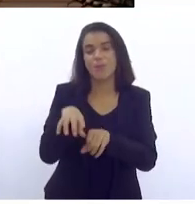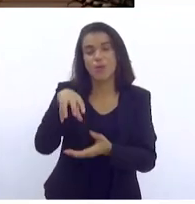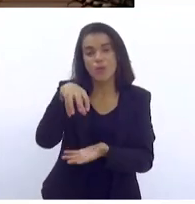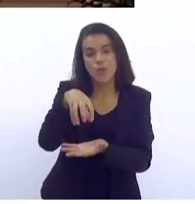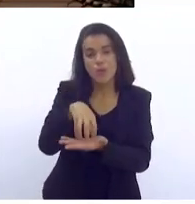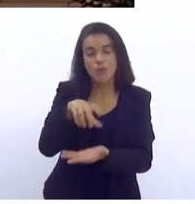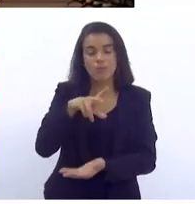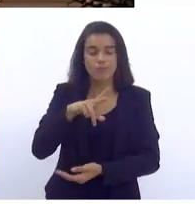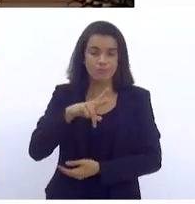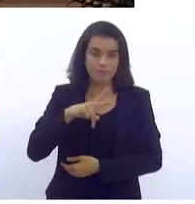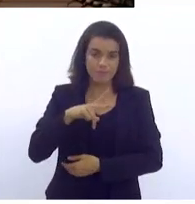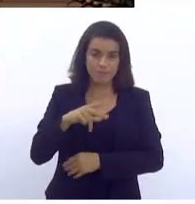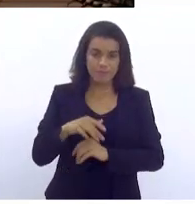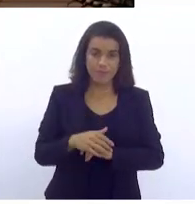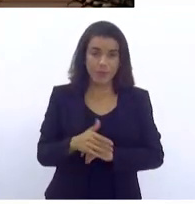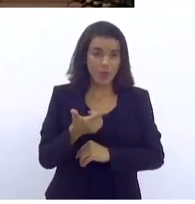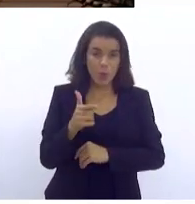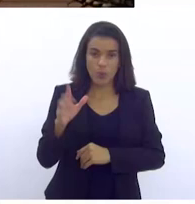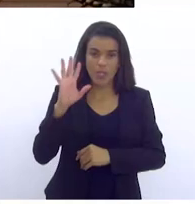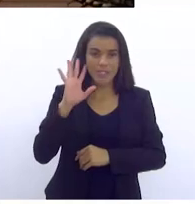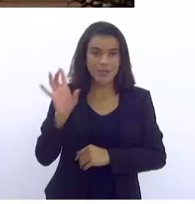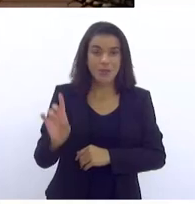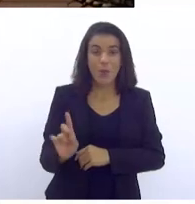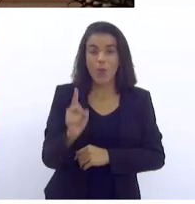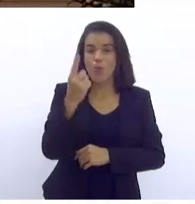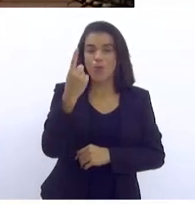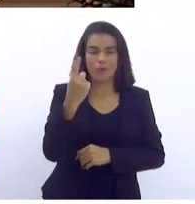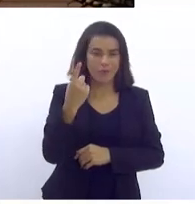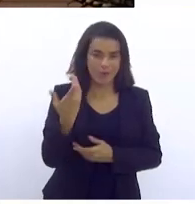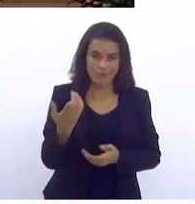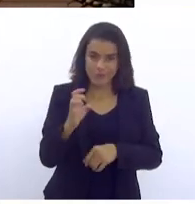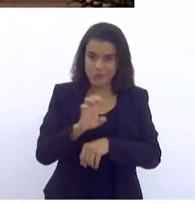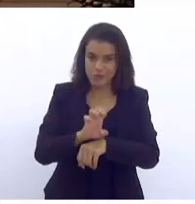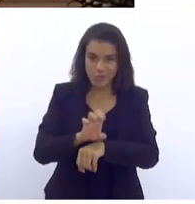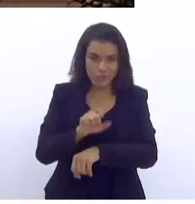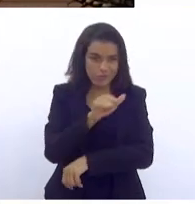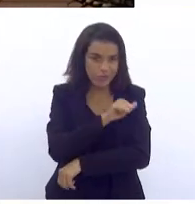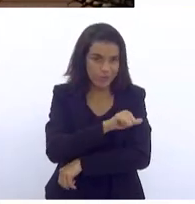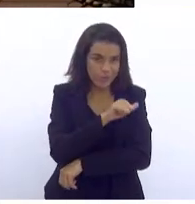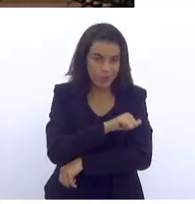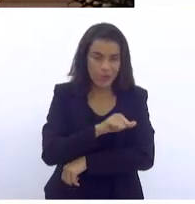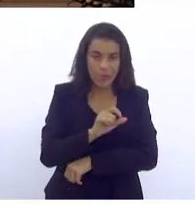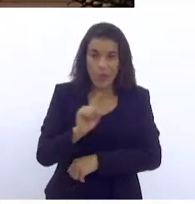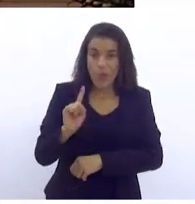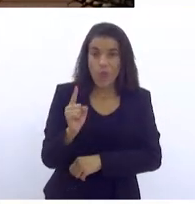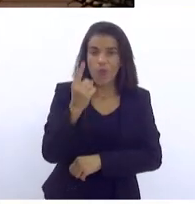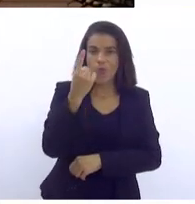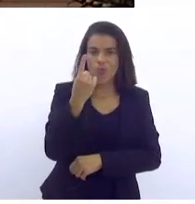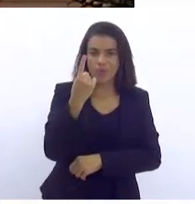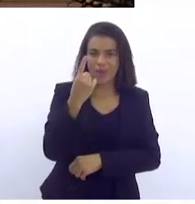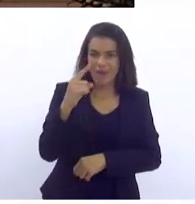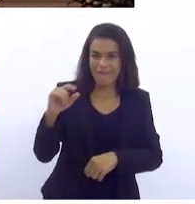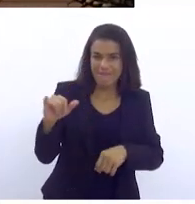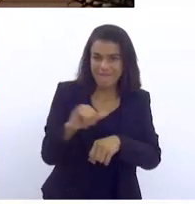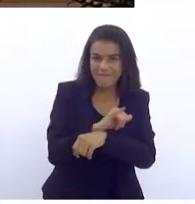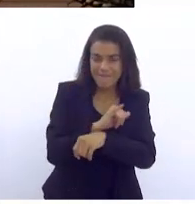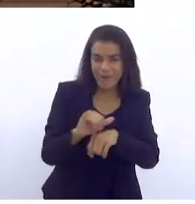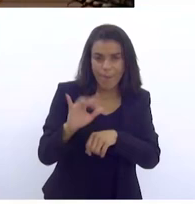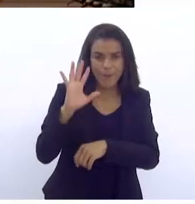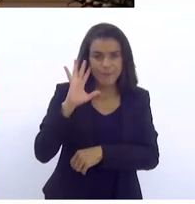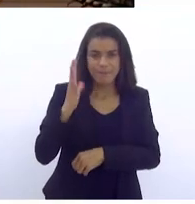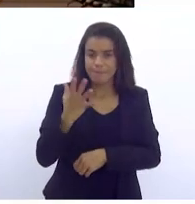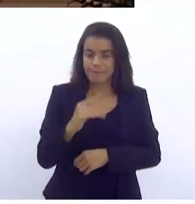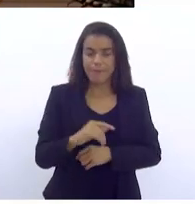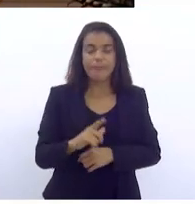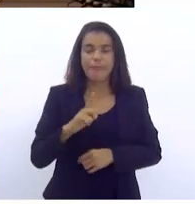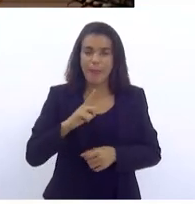a gente acredita que não tem uma solução única nem aqui o estado do Rio é uma solução única a gente continua com municípios que são